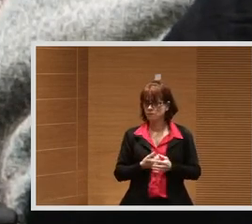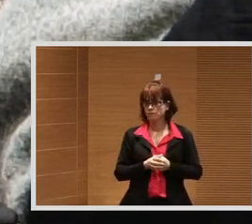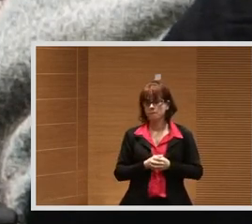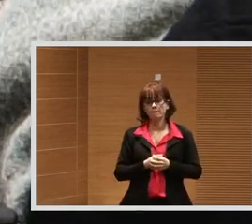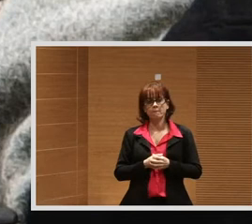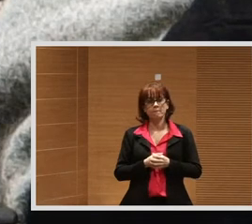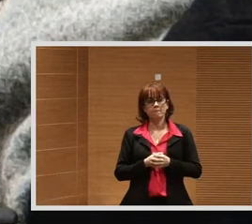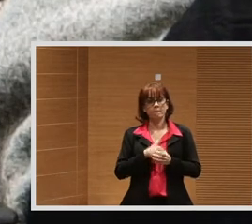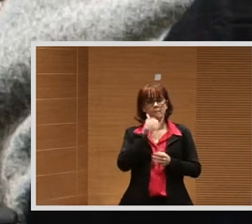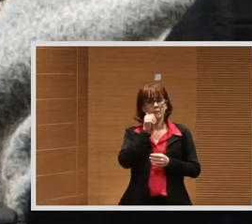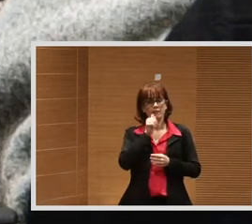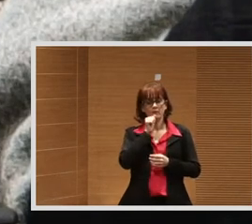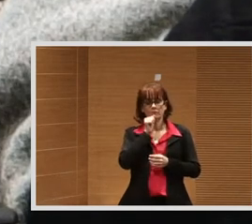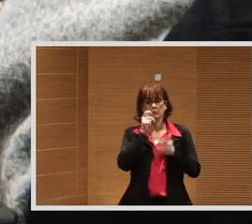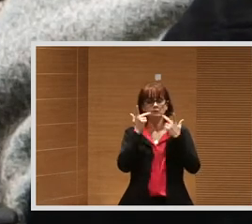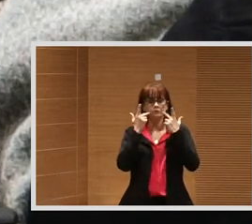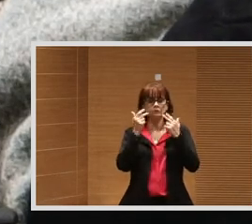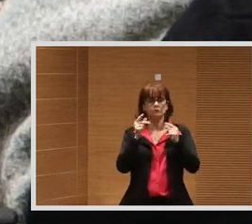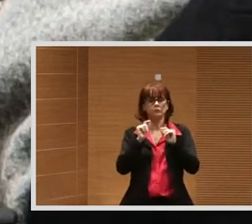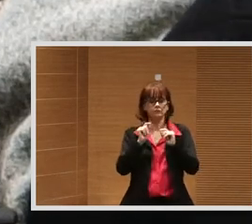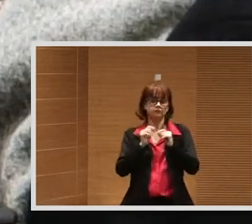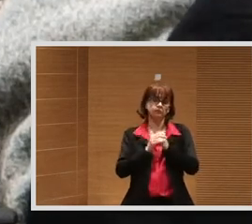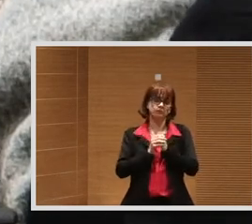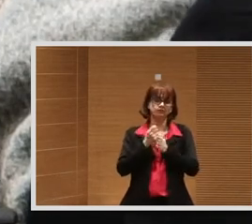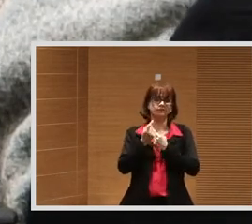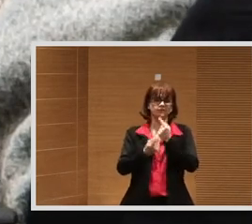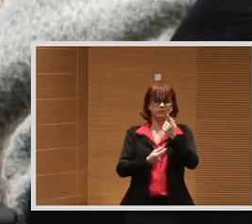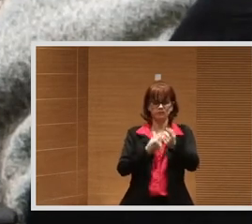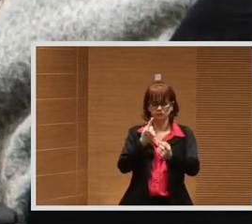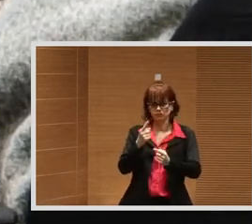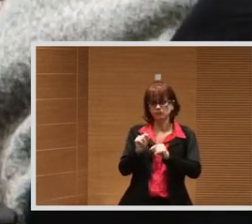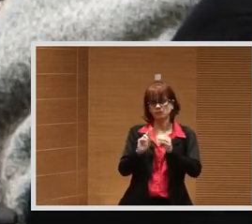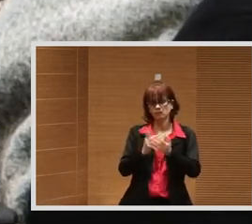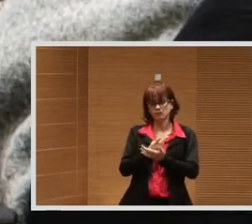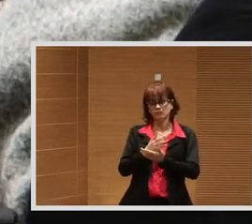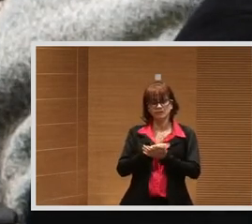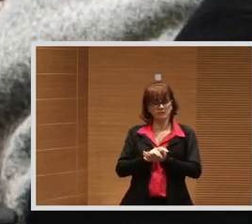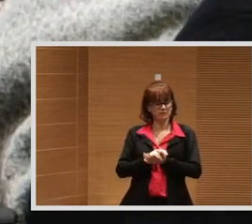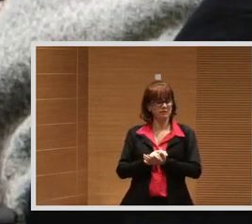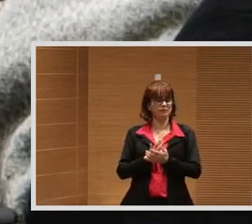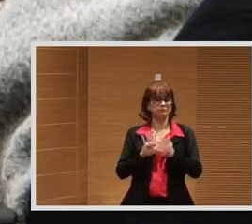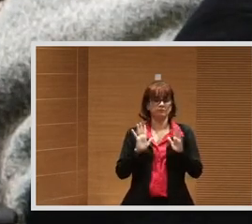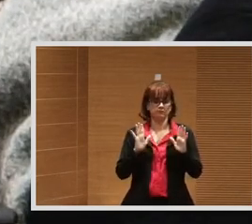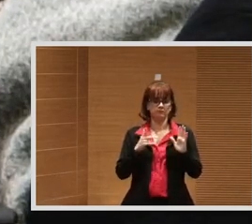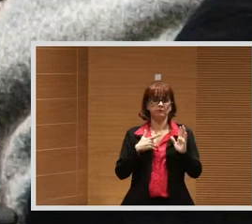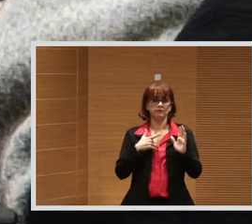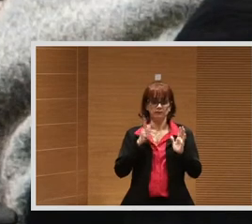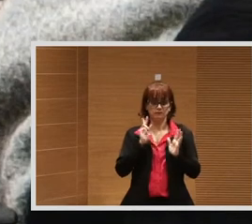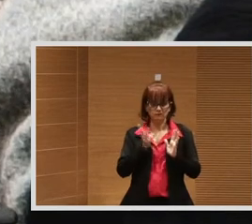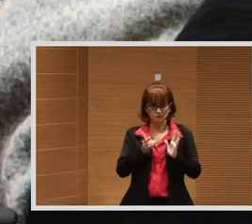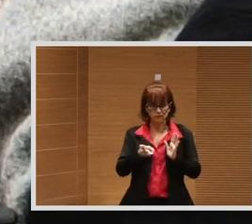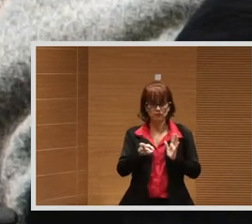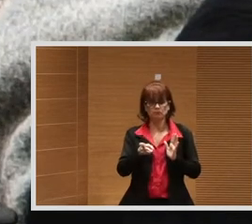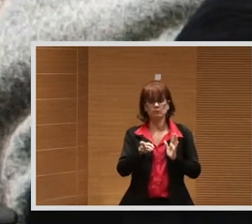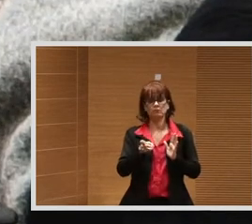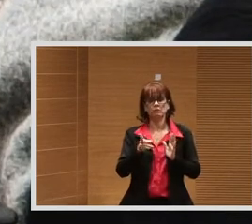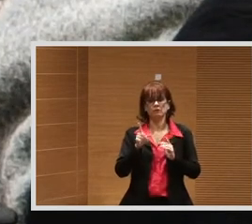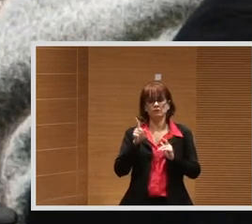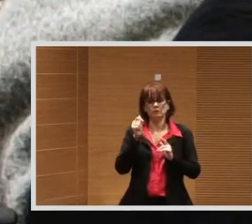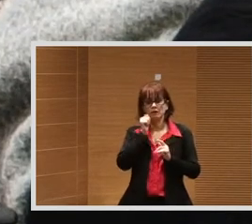mãe, normalmente, eu posso dizer, via de regra, posso dizer quase sempre, posso quase que dizer que sempre, ela